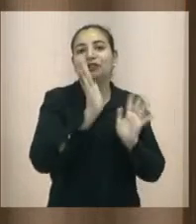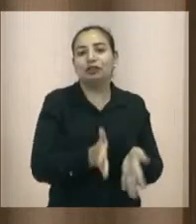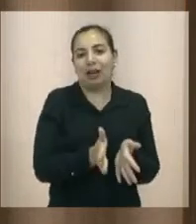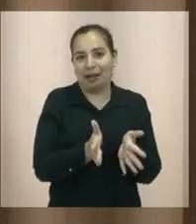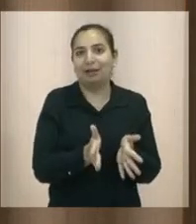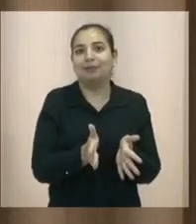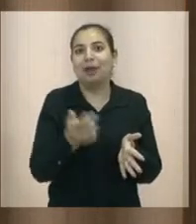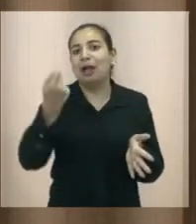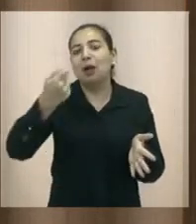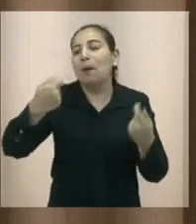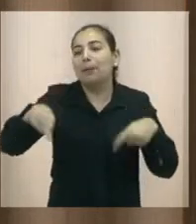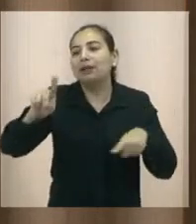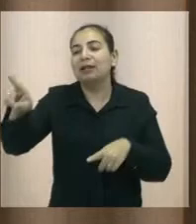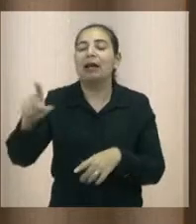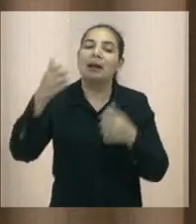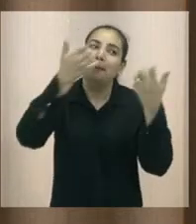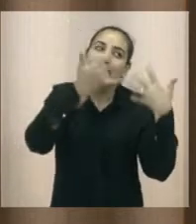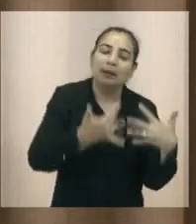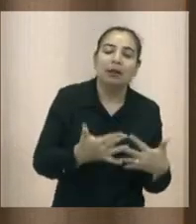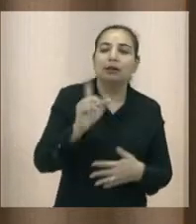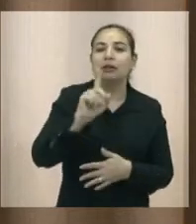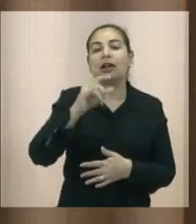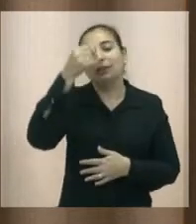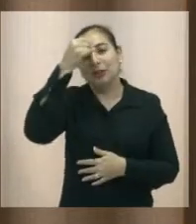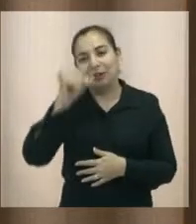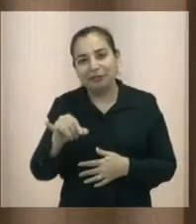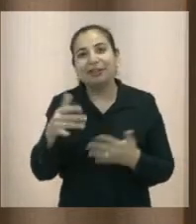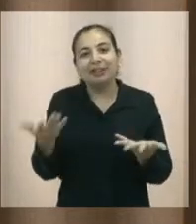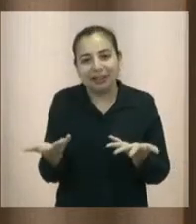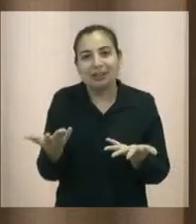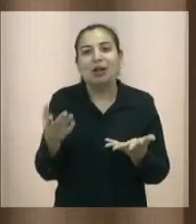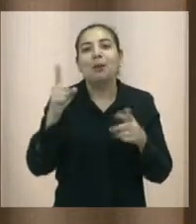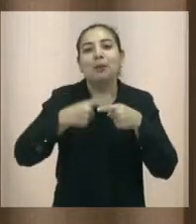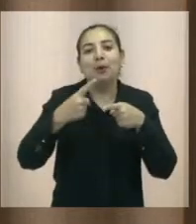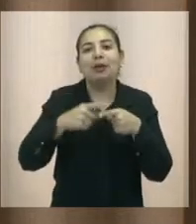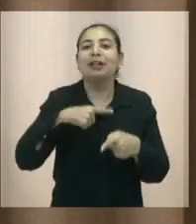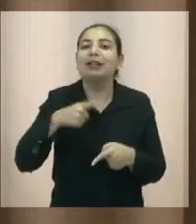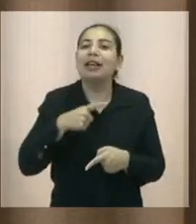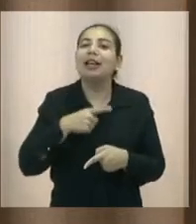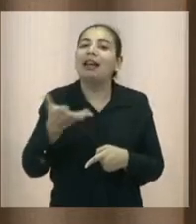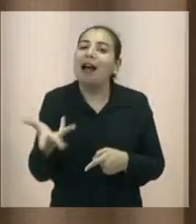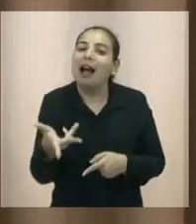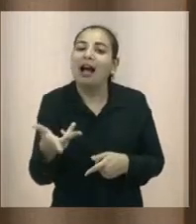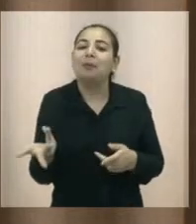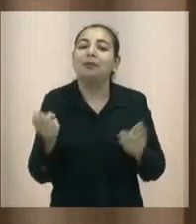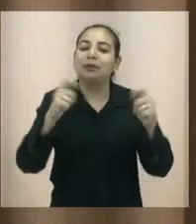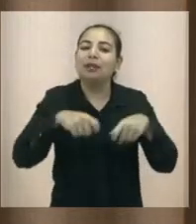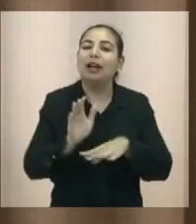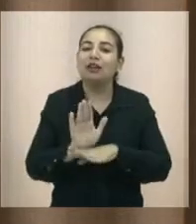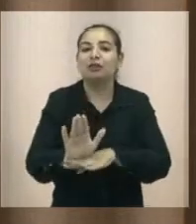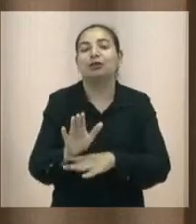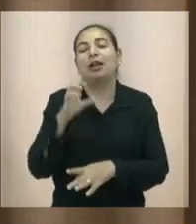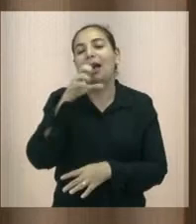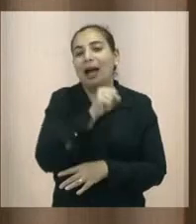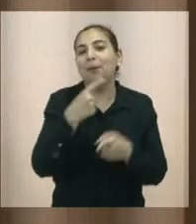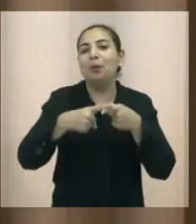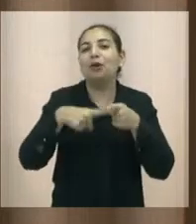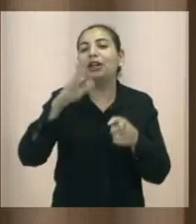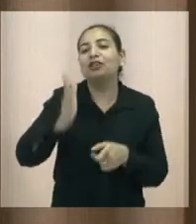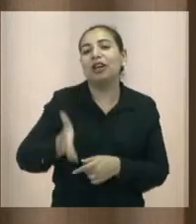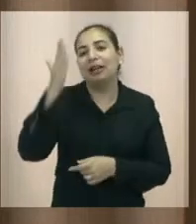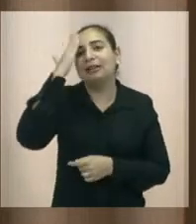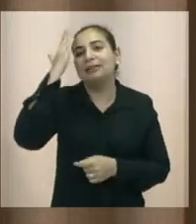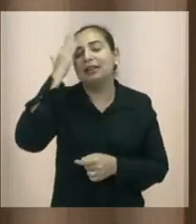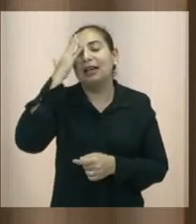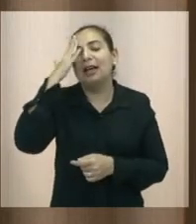com outras ideias, um banco de petições, tudo que ia facilitar o trabalho, a agilidade do trabalho do defensor público, e